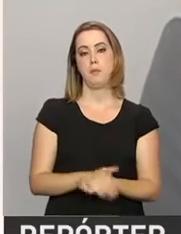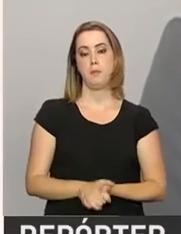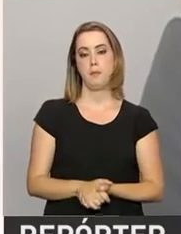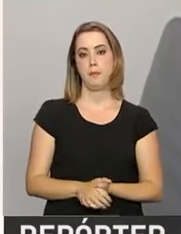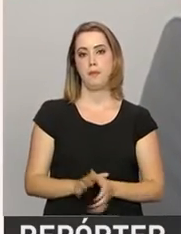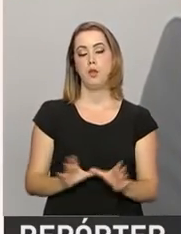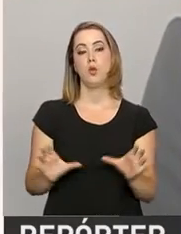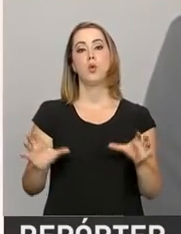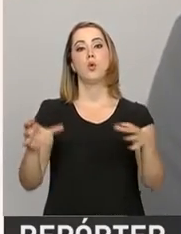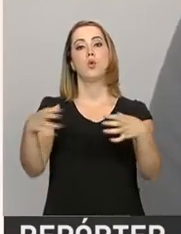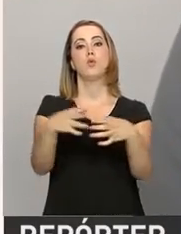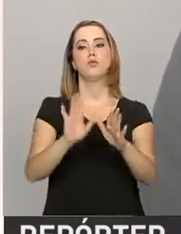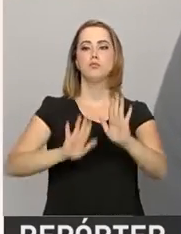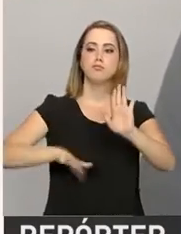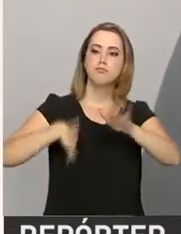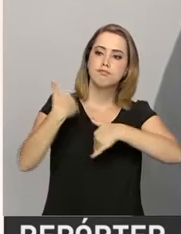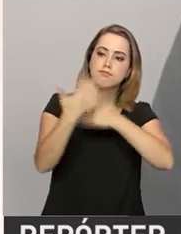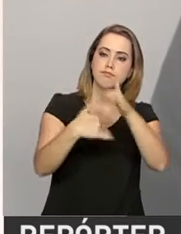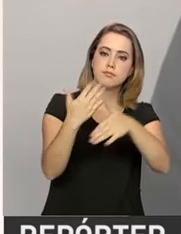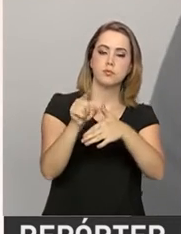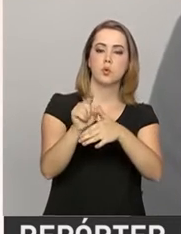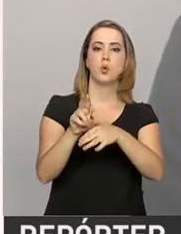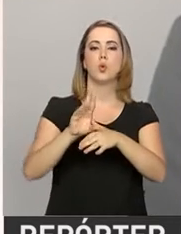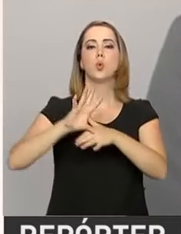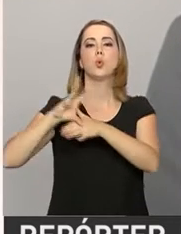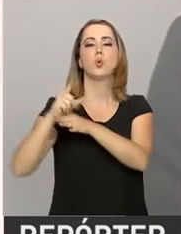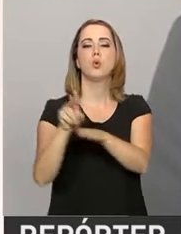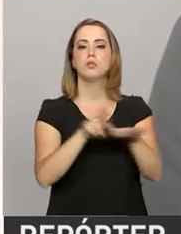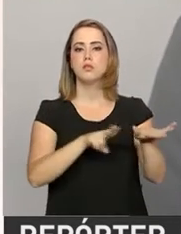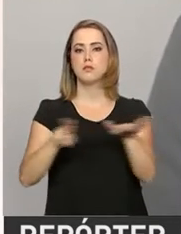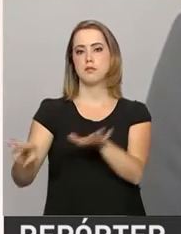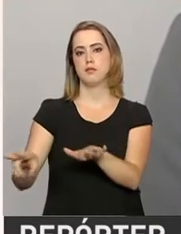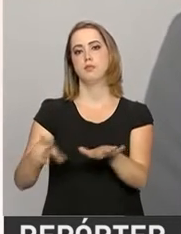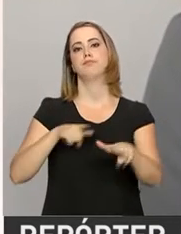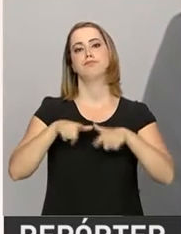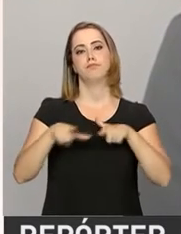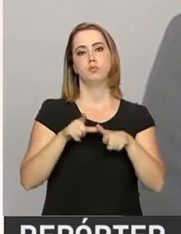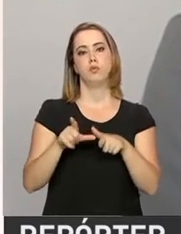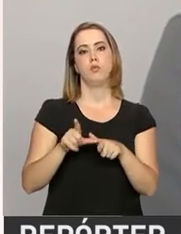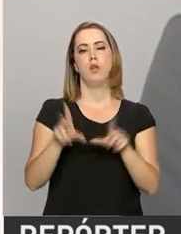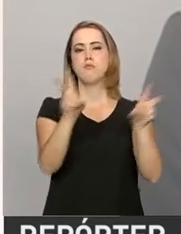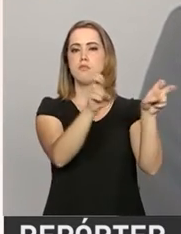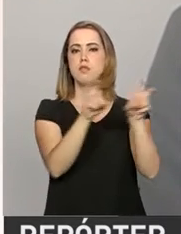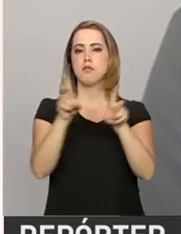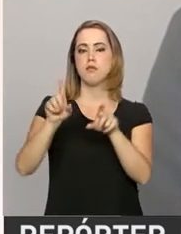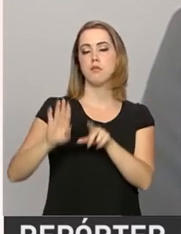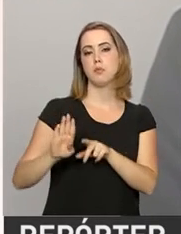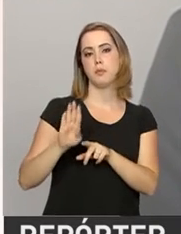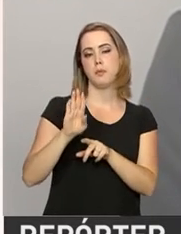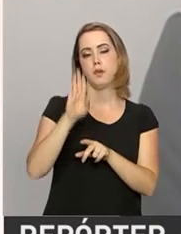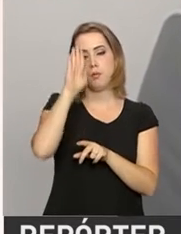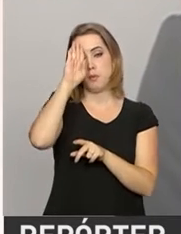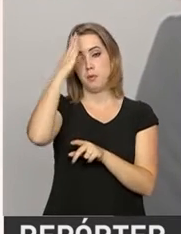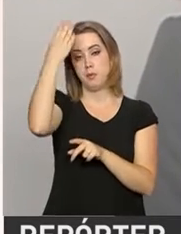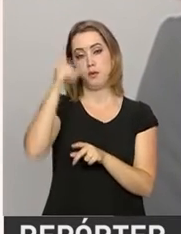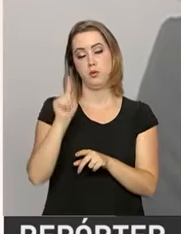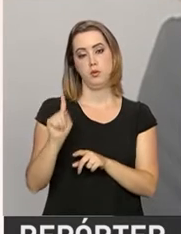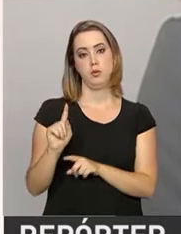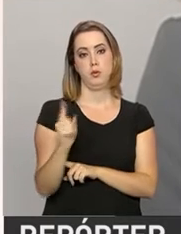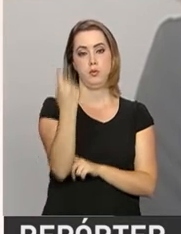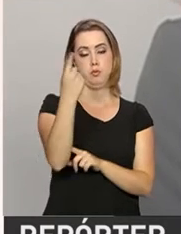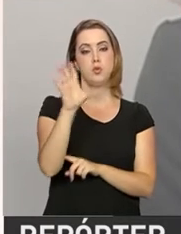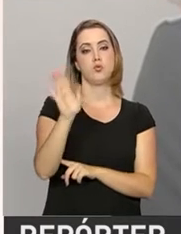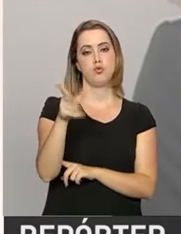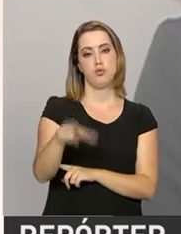Desenvolvimento Produtivo vai se reunir semanalmente. Serão definidos temas prioritários para as discussões. O primeiro deles foi escolhido na